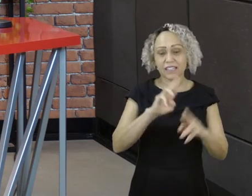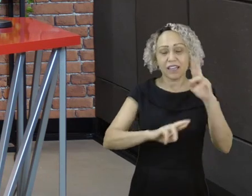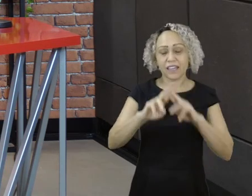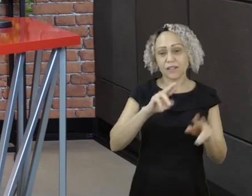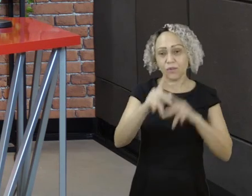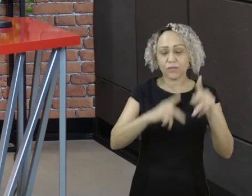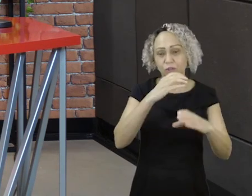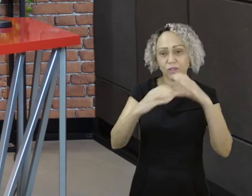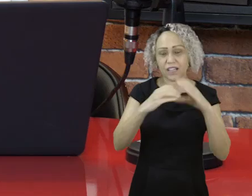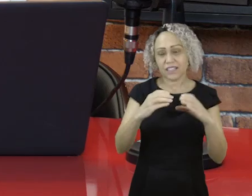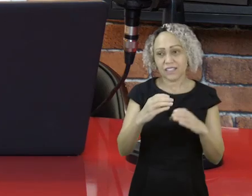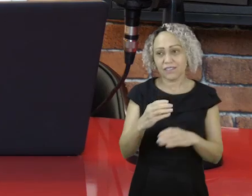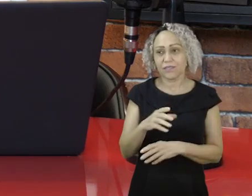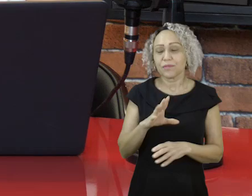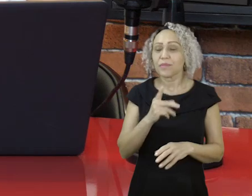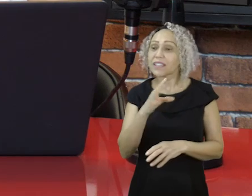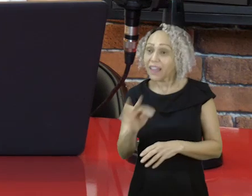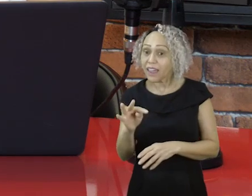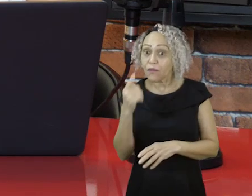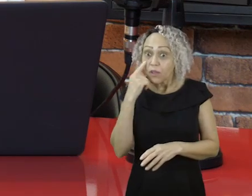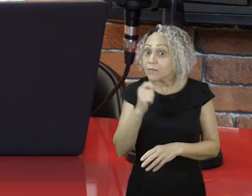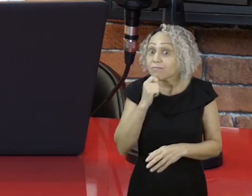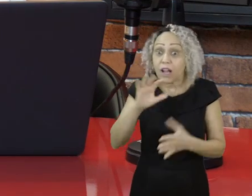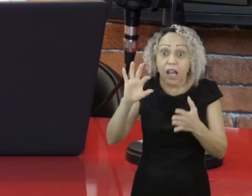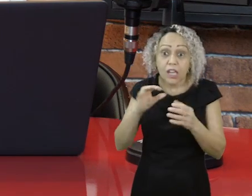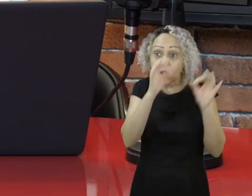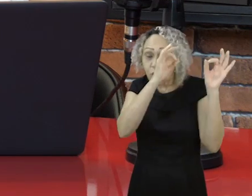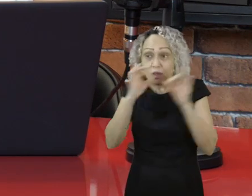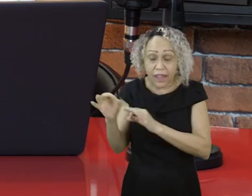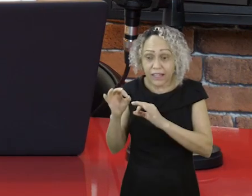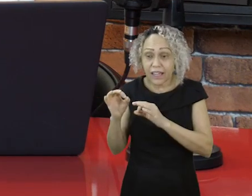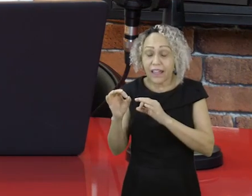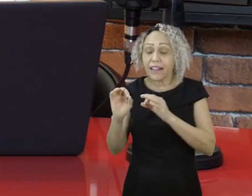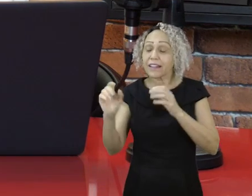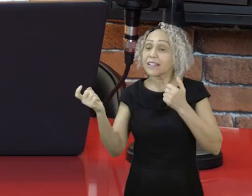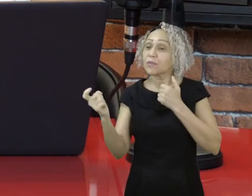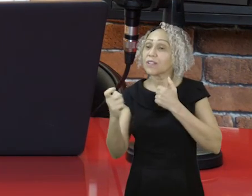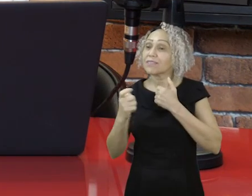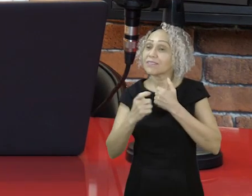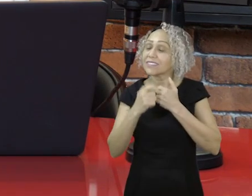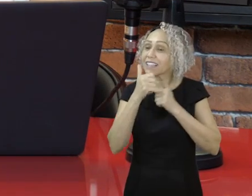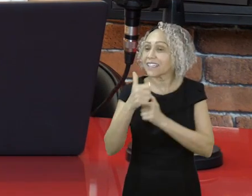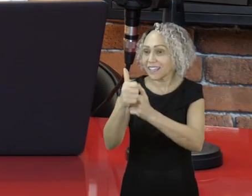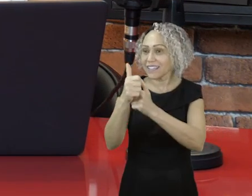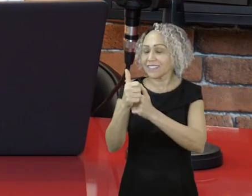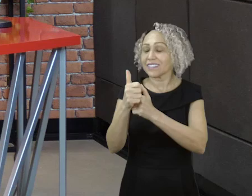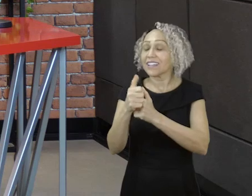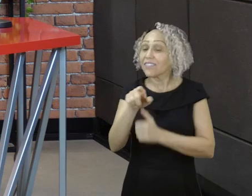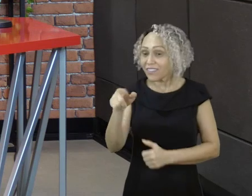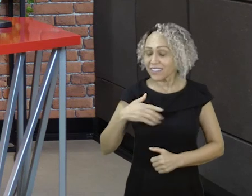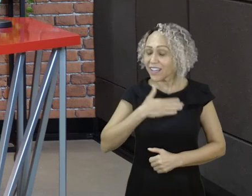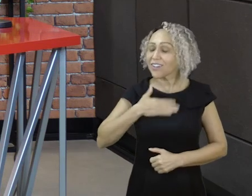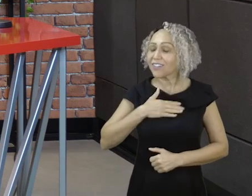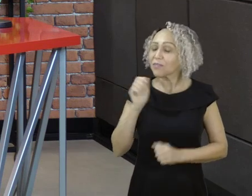de Comunicação do PT. E se você ainda não segue o 13 Minutos no seu aplicativo, clica aí no botão seguir para você não perder nenhum episódio.